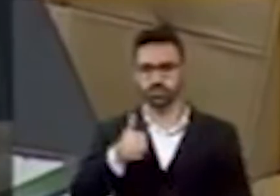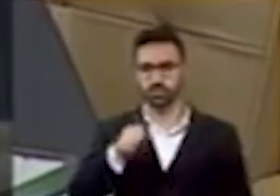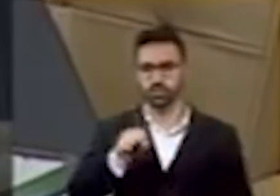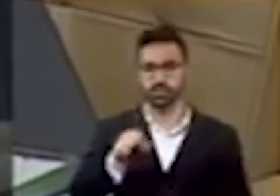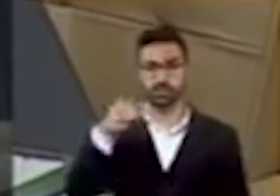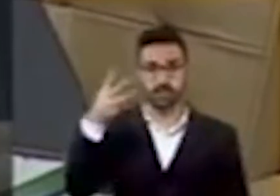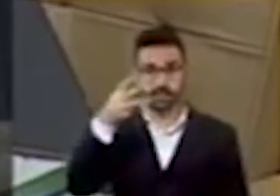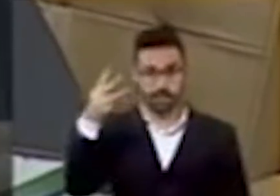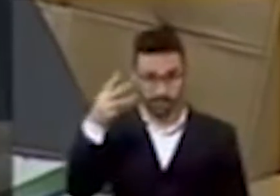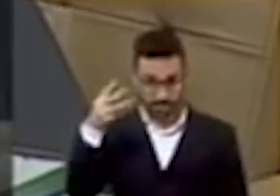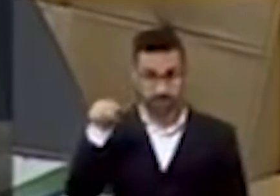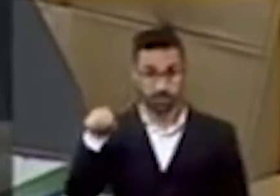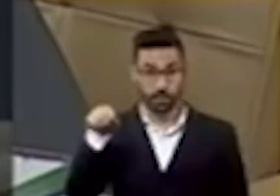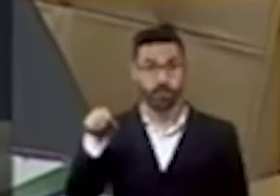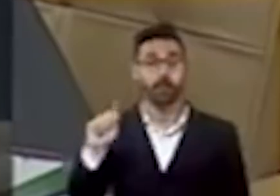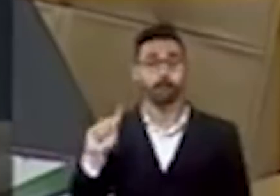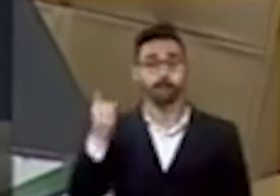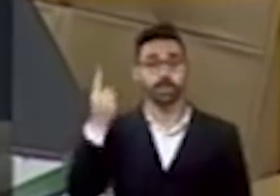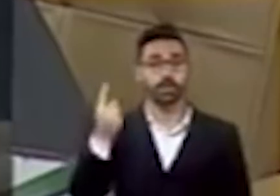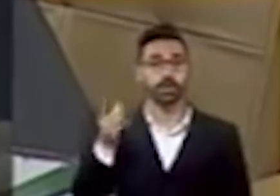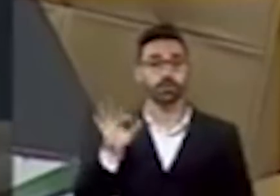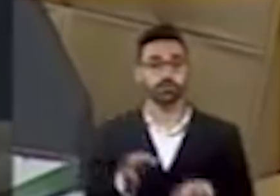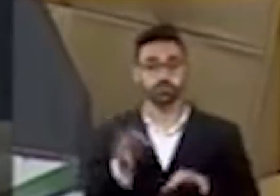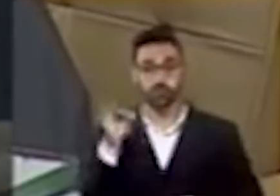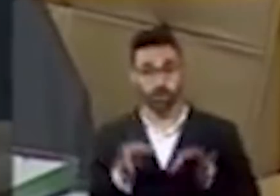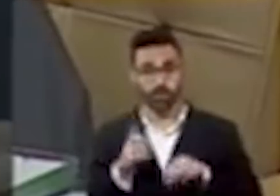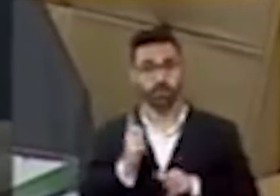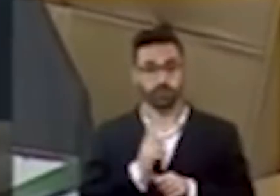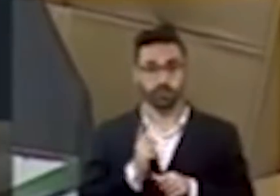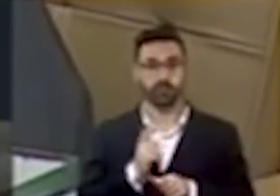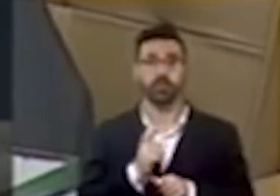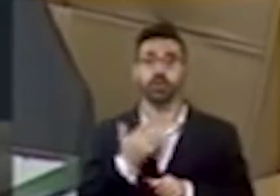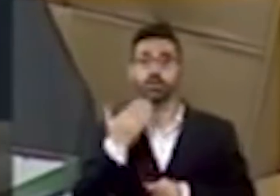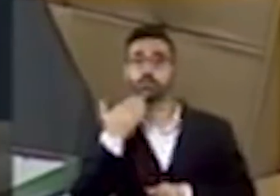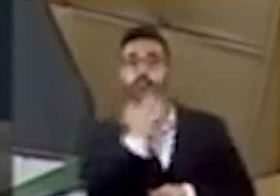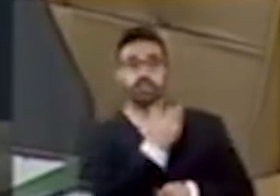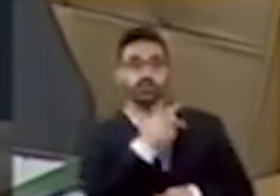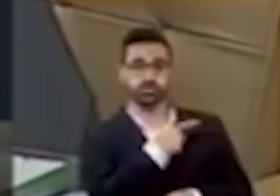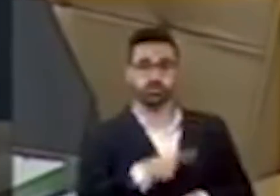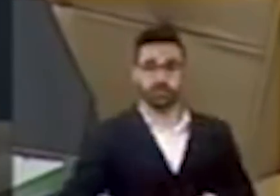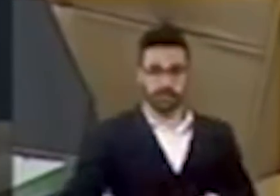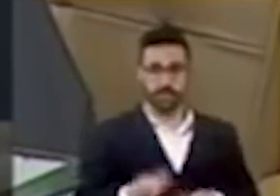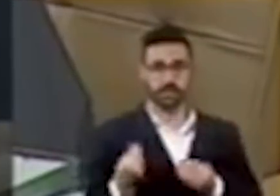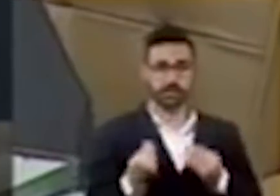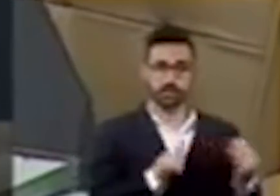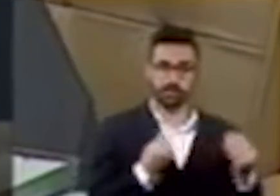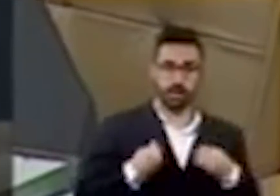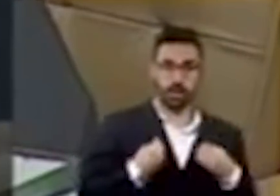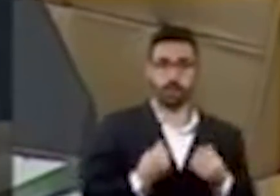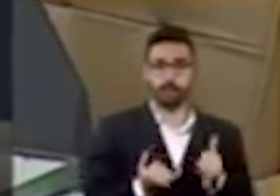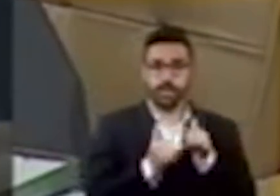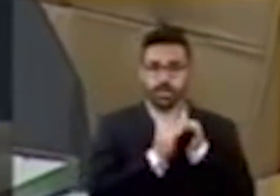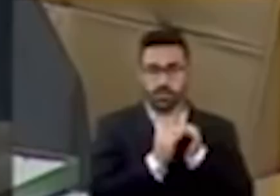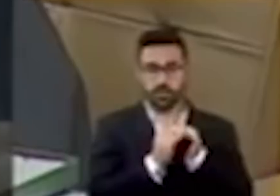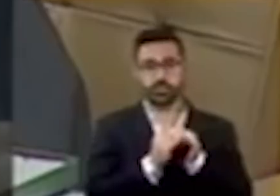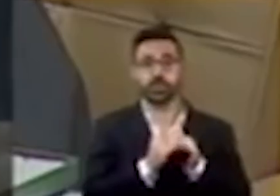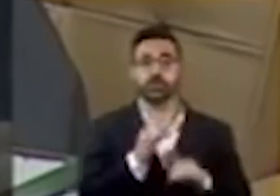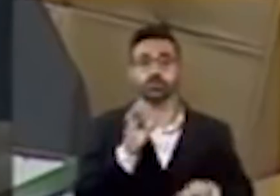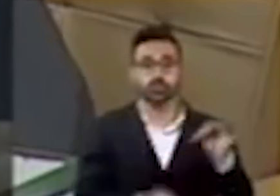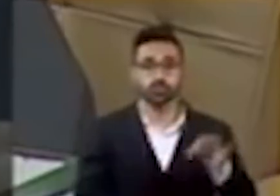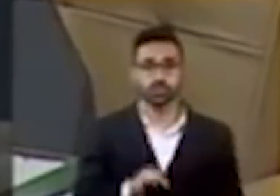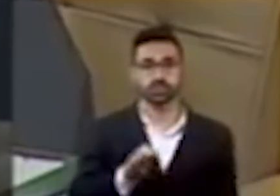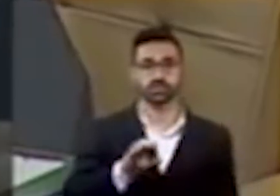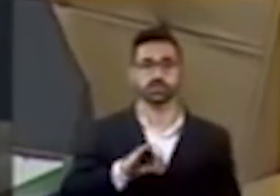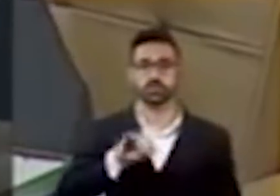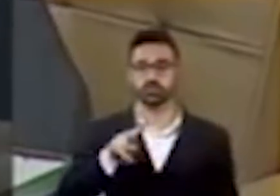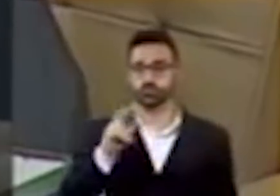1833, o primeiro da Suprema Corte envolvendo o poder de clemência presidencial, em que o juiz John Marshall definiu